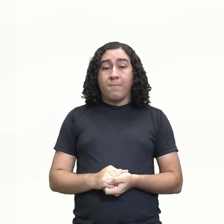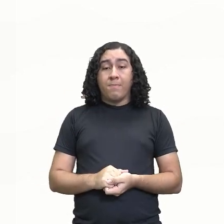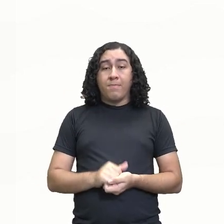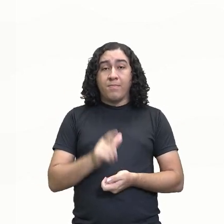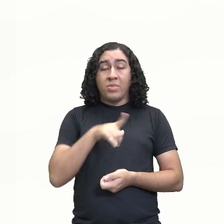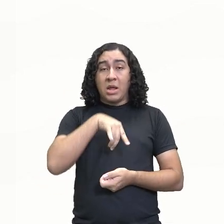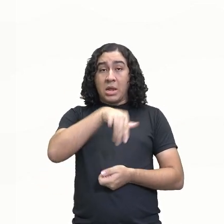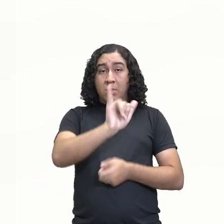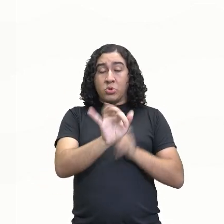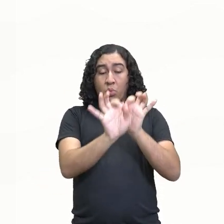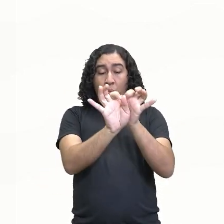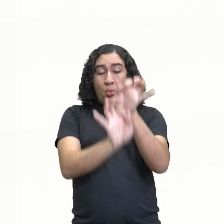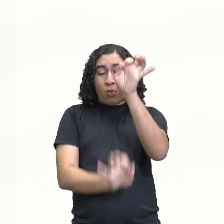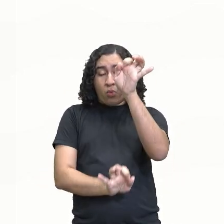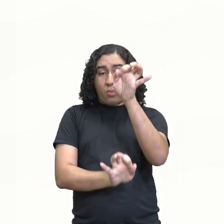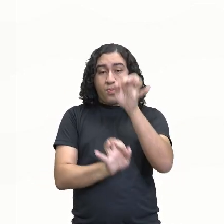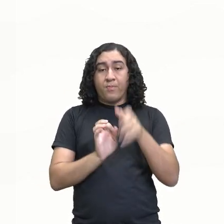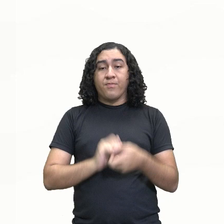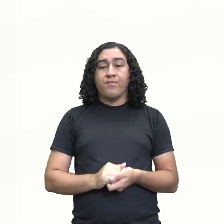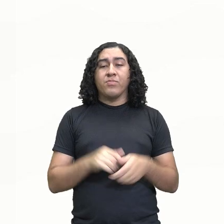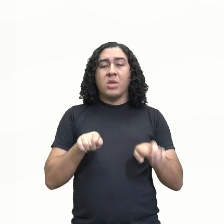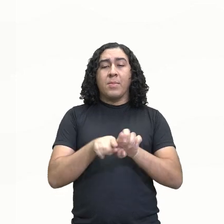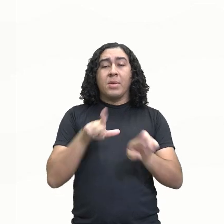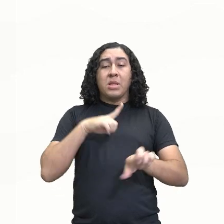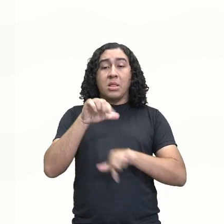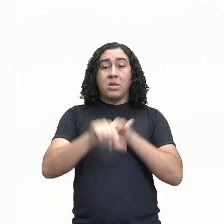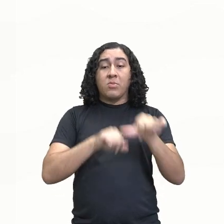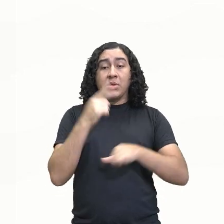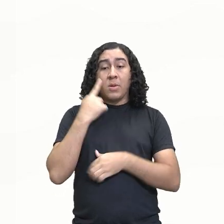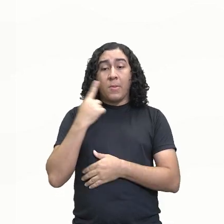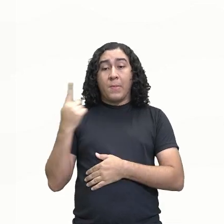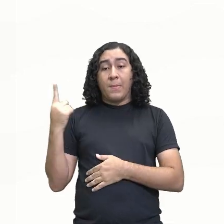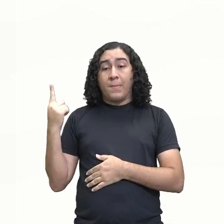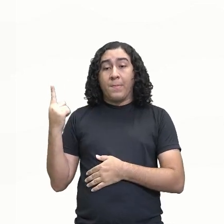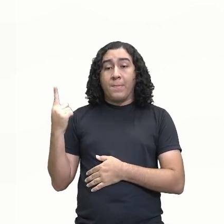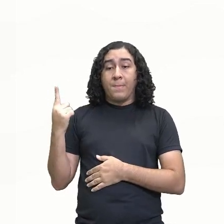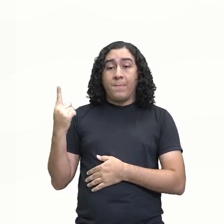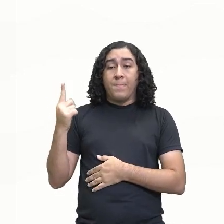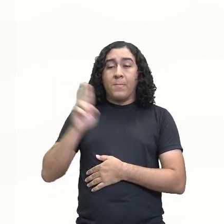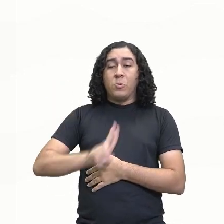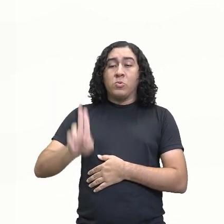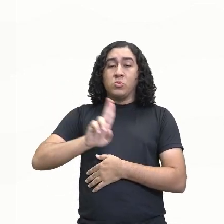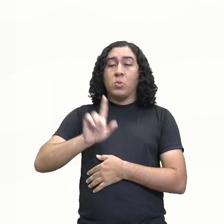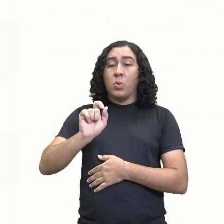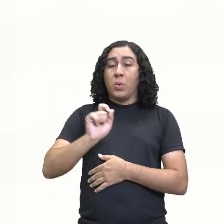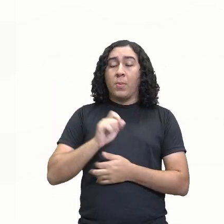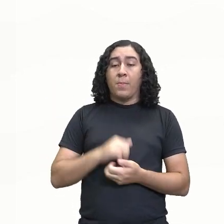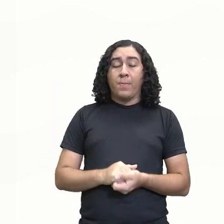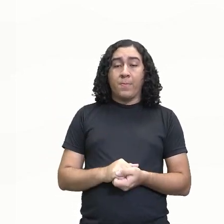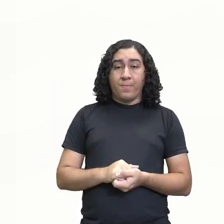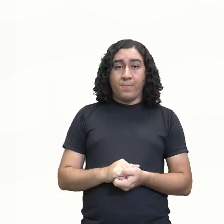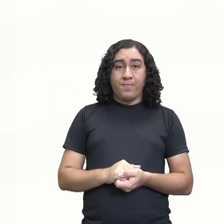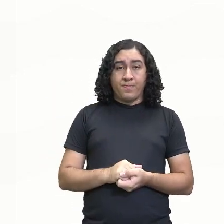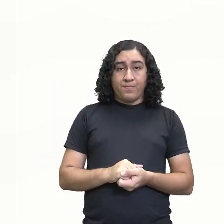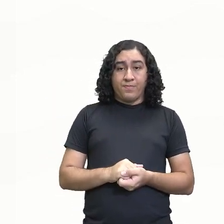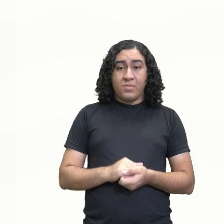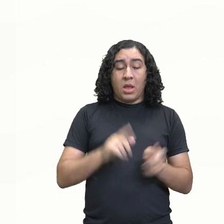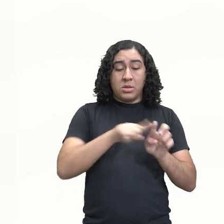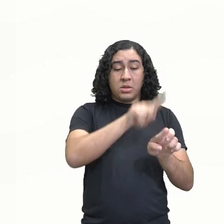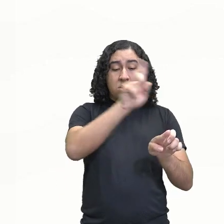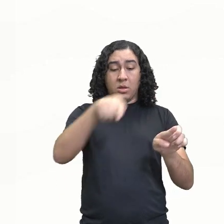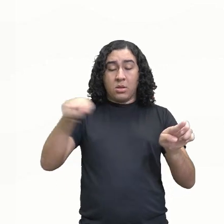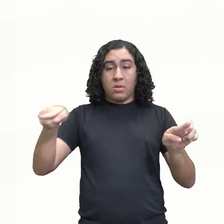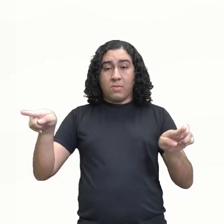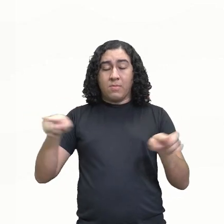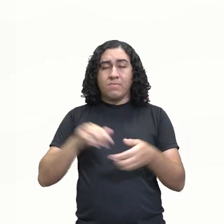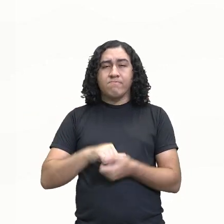y, e temos também agora essa transformação aqui, ó, já usando quem? A senoide, tudo bem?